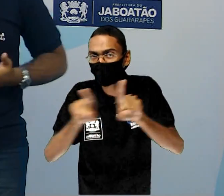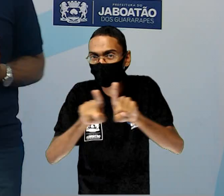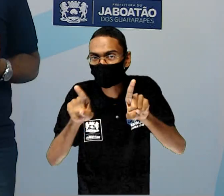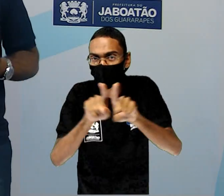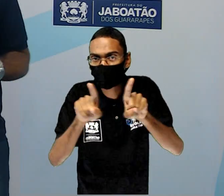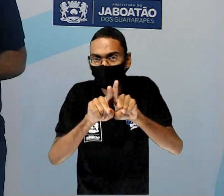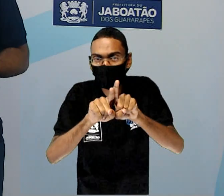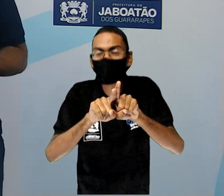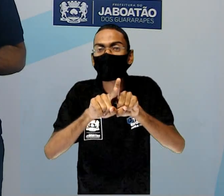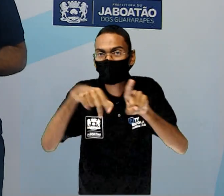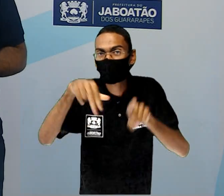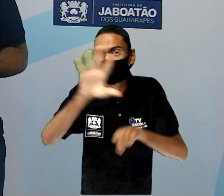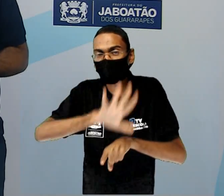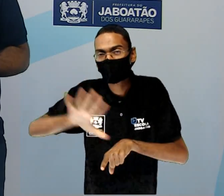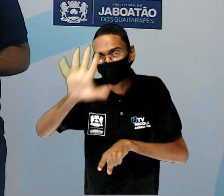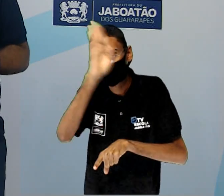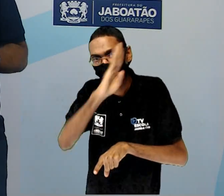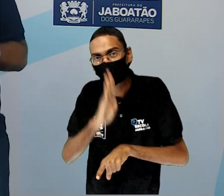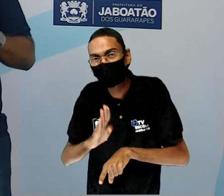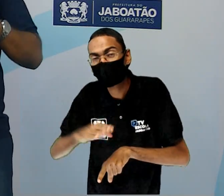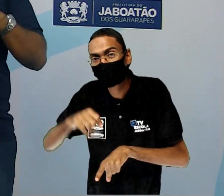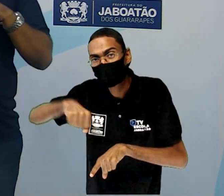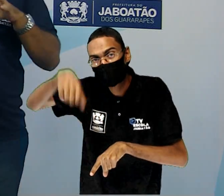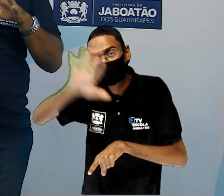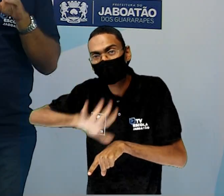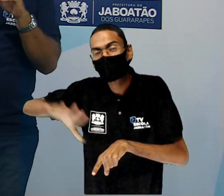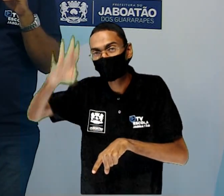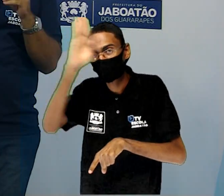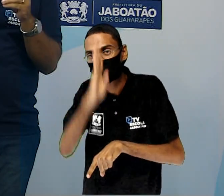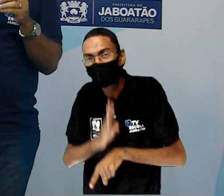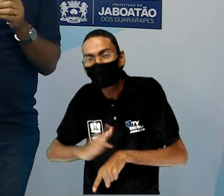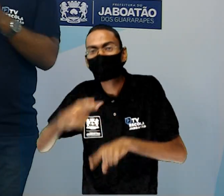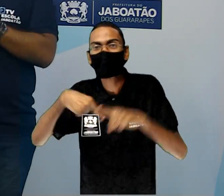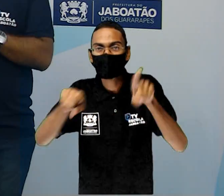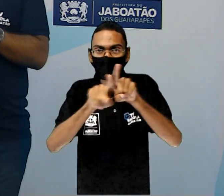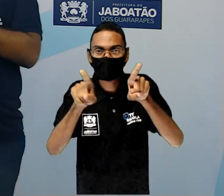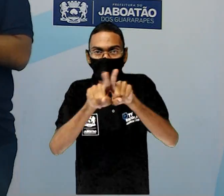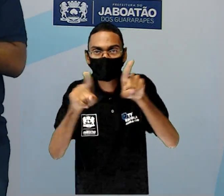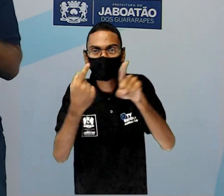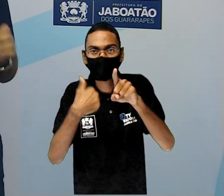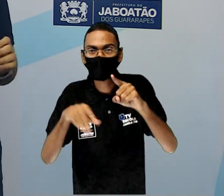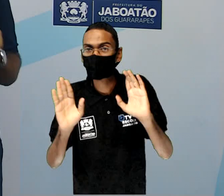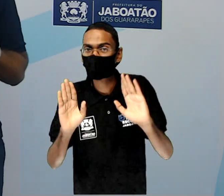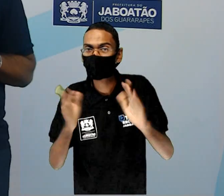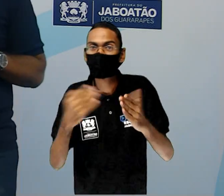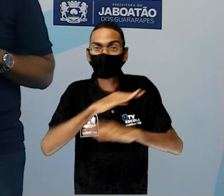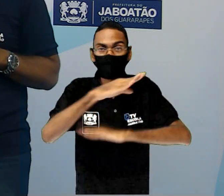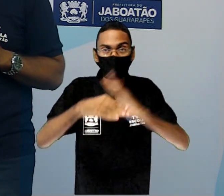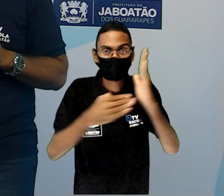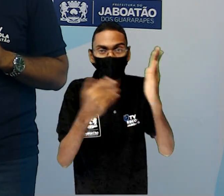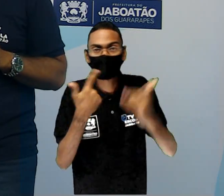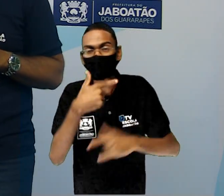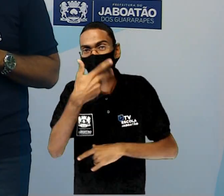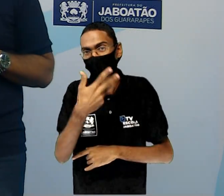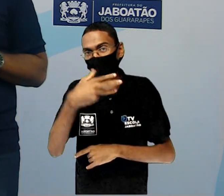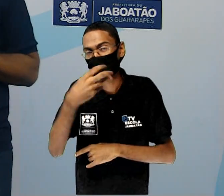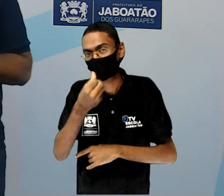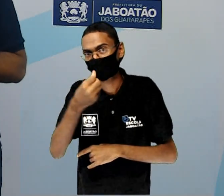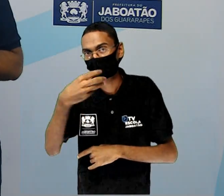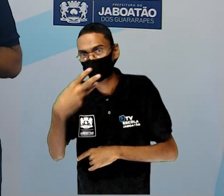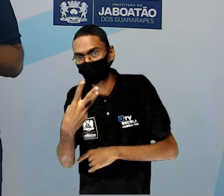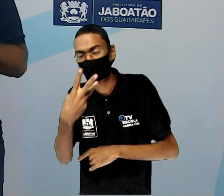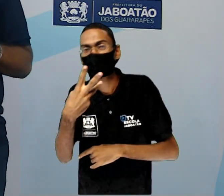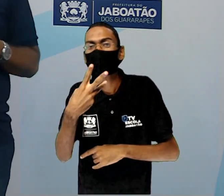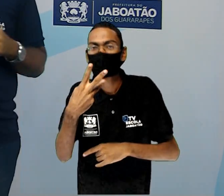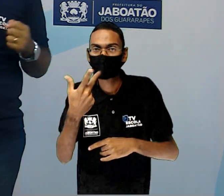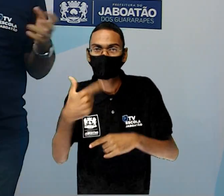Sudeste brasileiro. E aí, essa composição corresponde a 36% do território brasileiro,